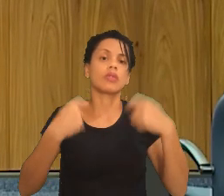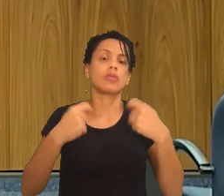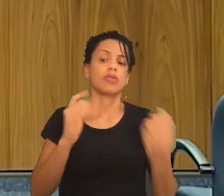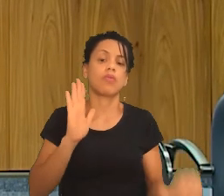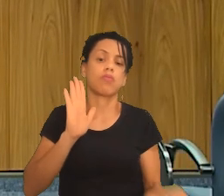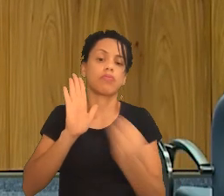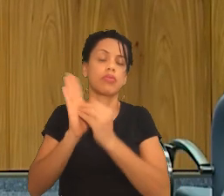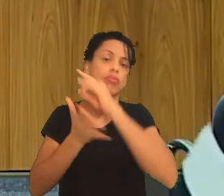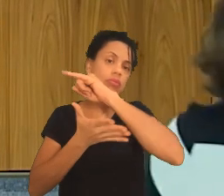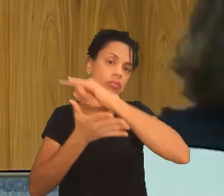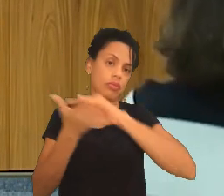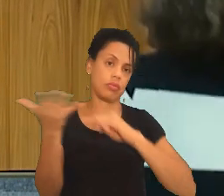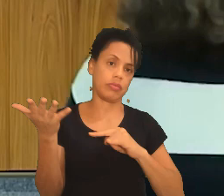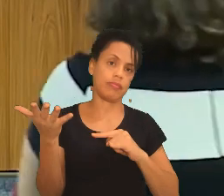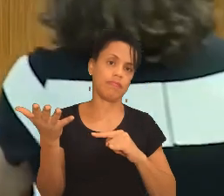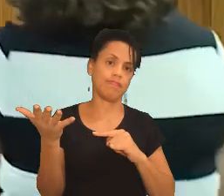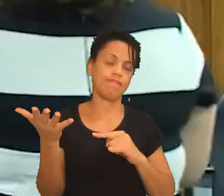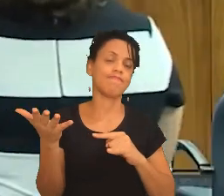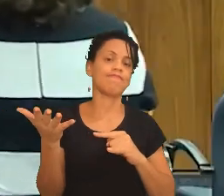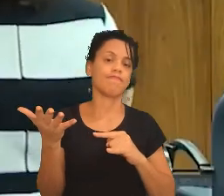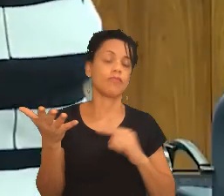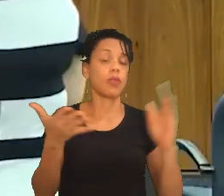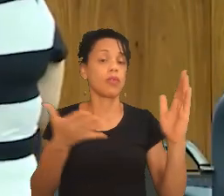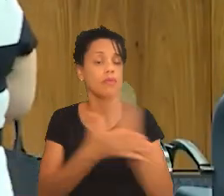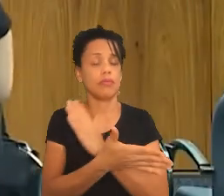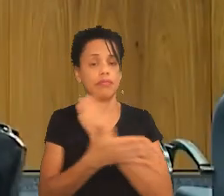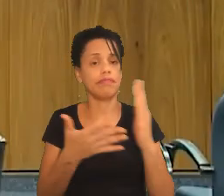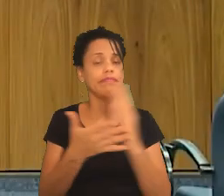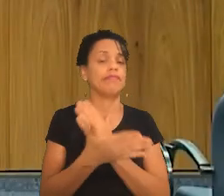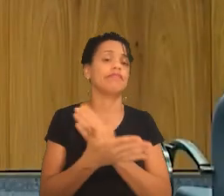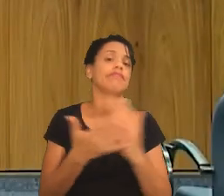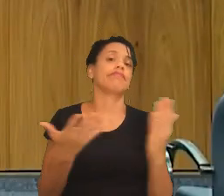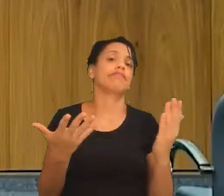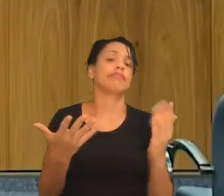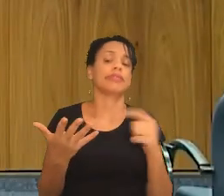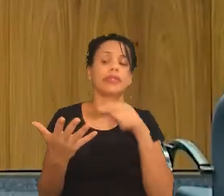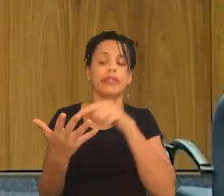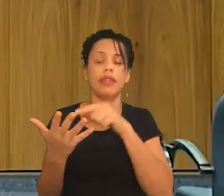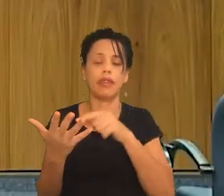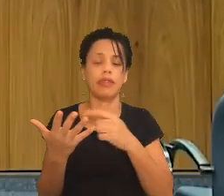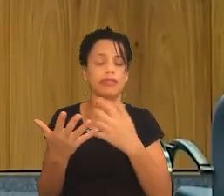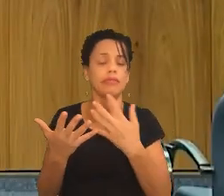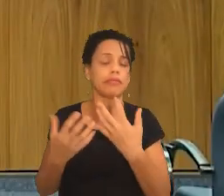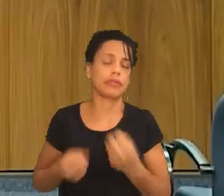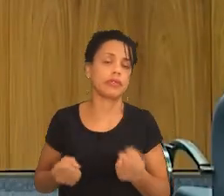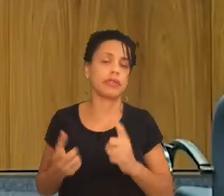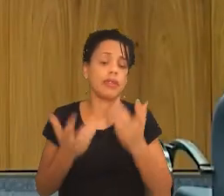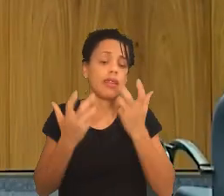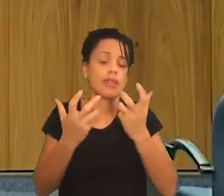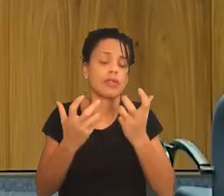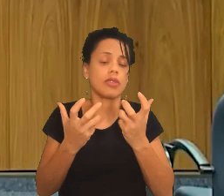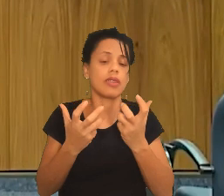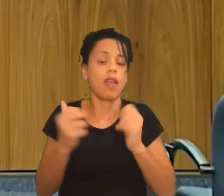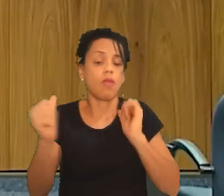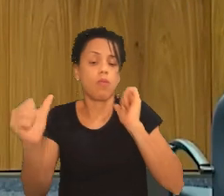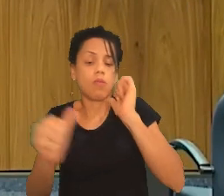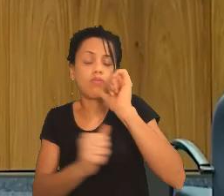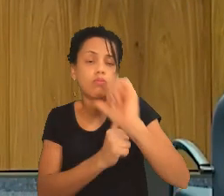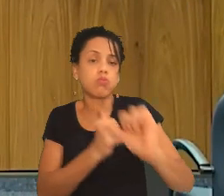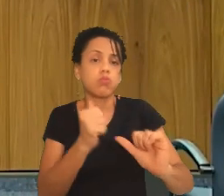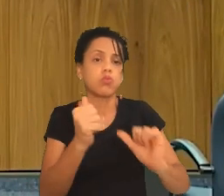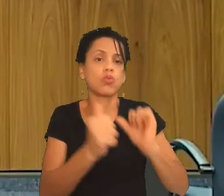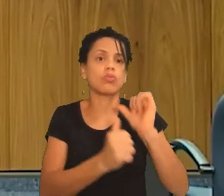documento, que ainda, por alguns vistos, como ainda eurocêntrico, sim, porque a gente está tentando mudar uma